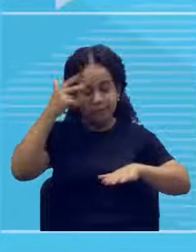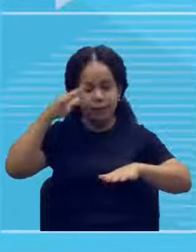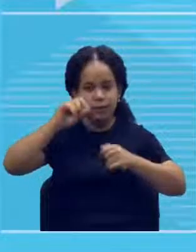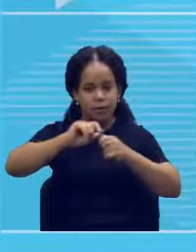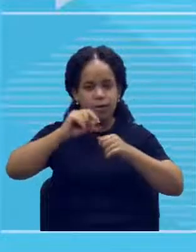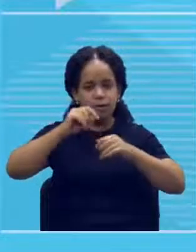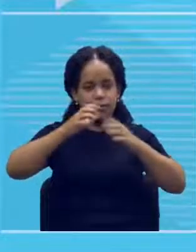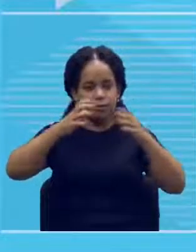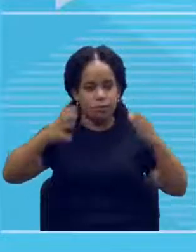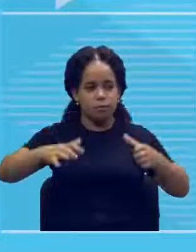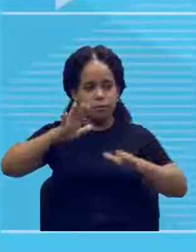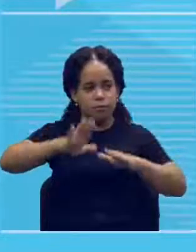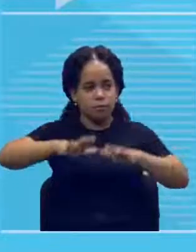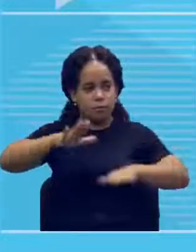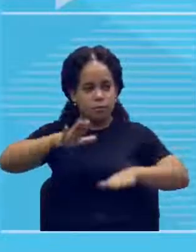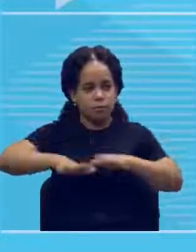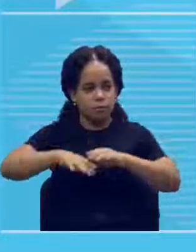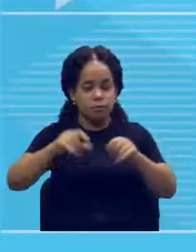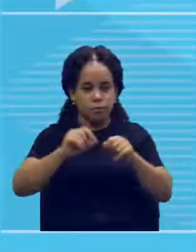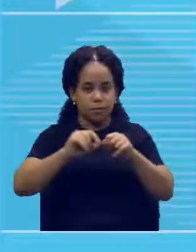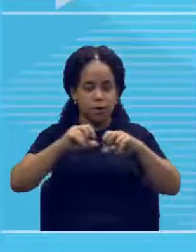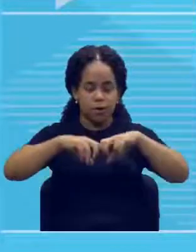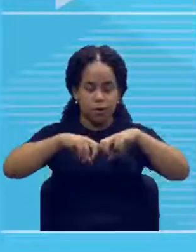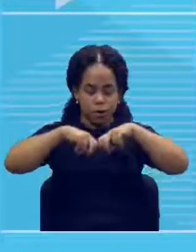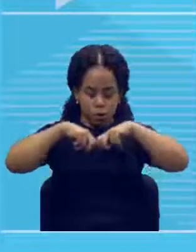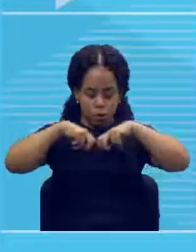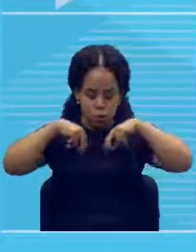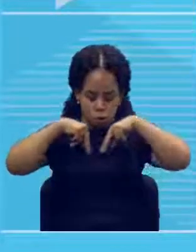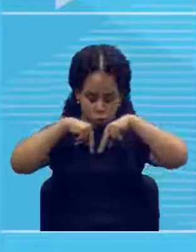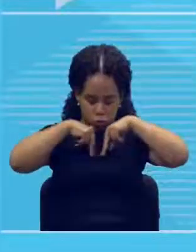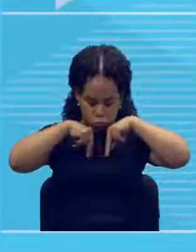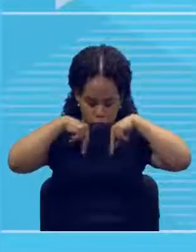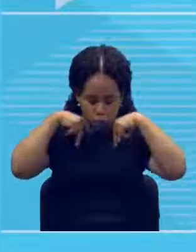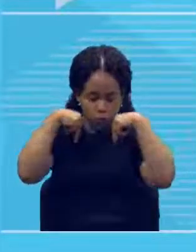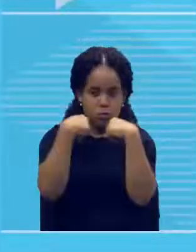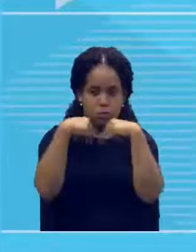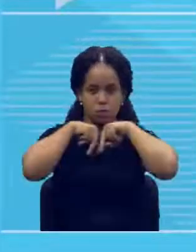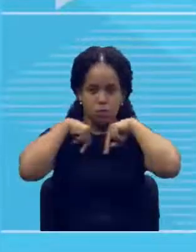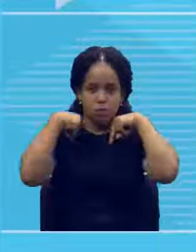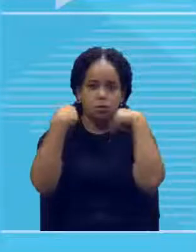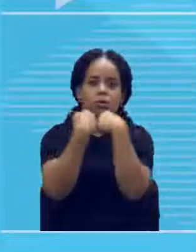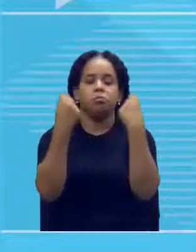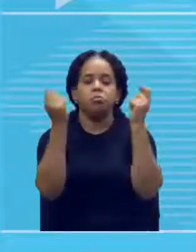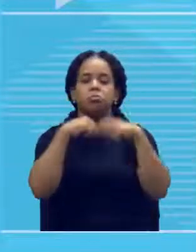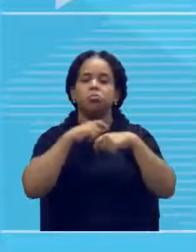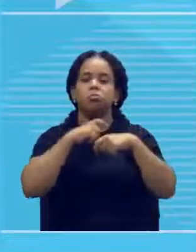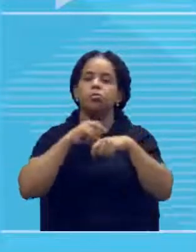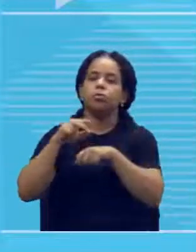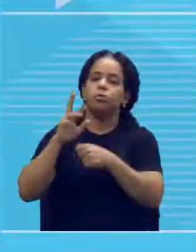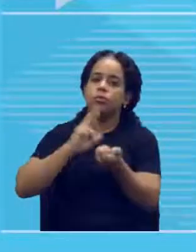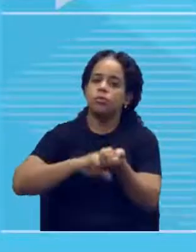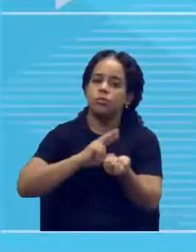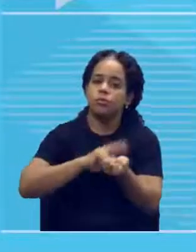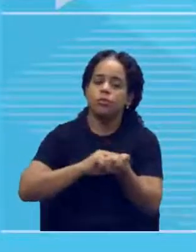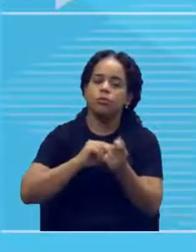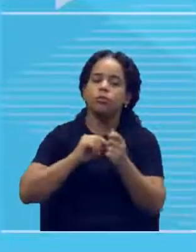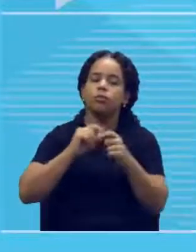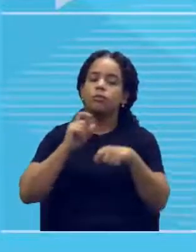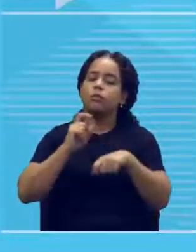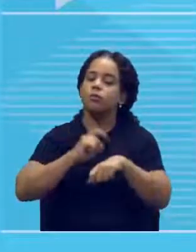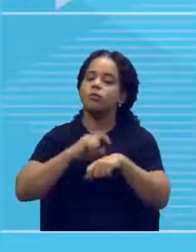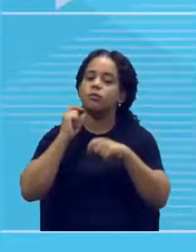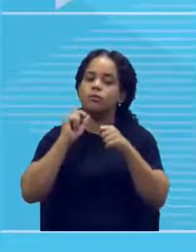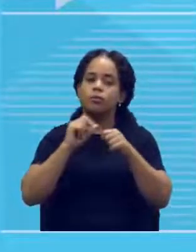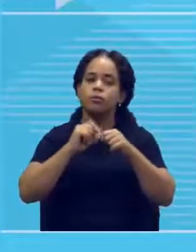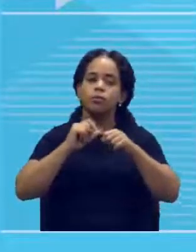Os pisadores colocavam-se em forma de roda e cantavam para dar ritmo. Enquanto pisavam a uva para